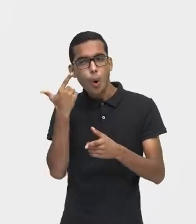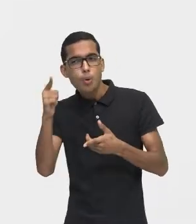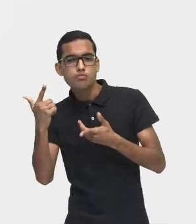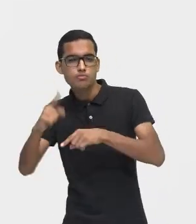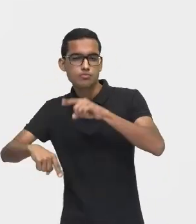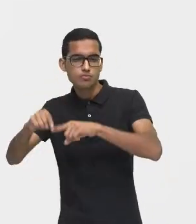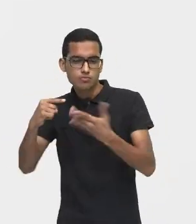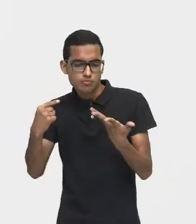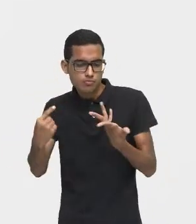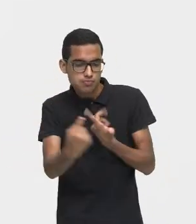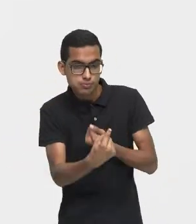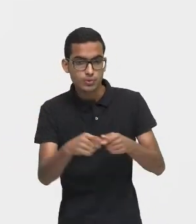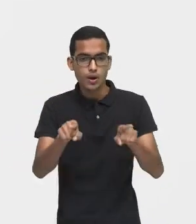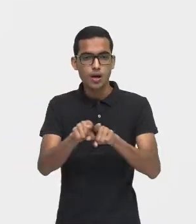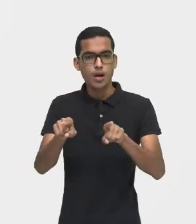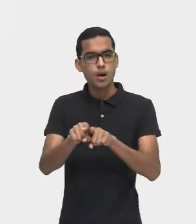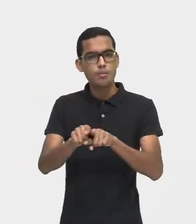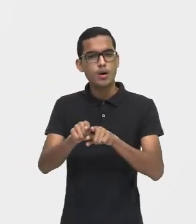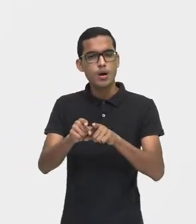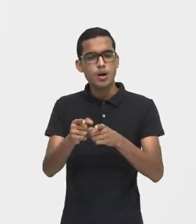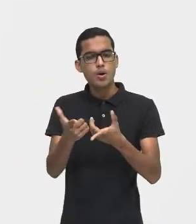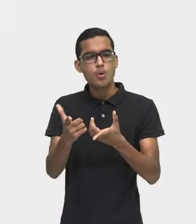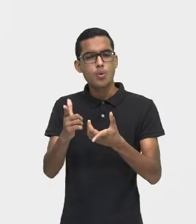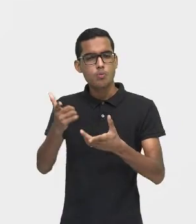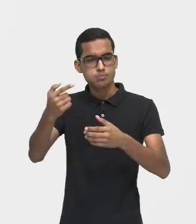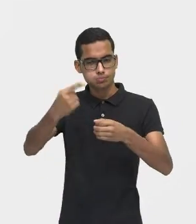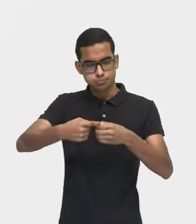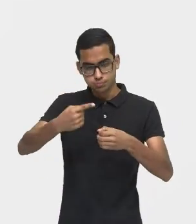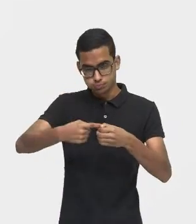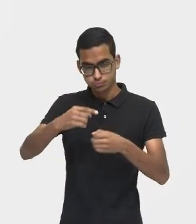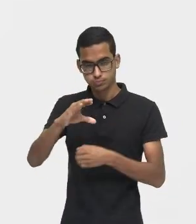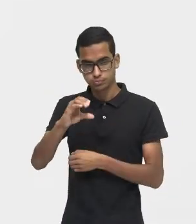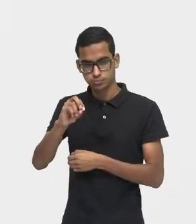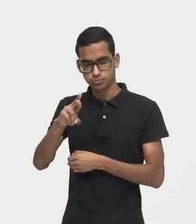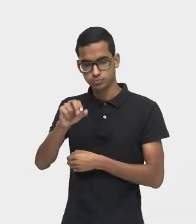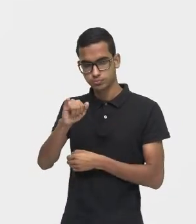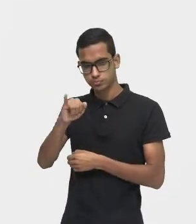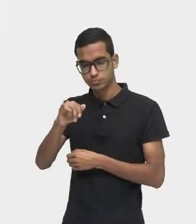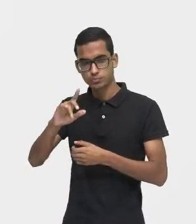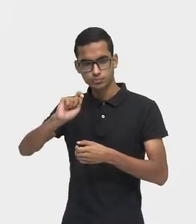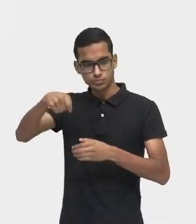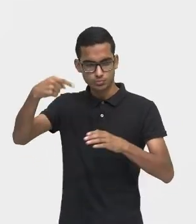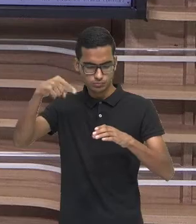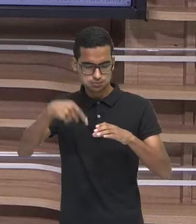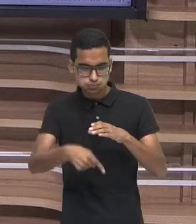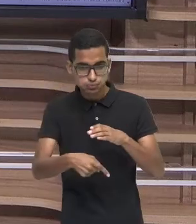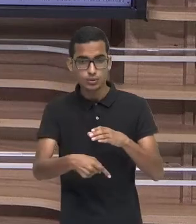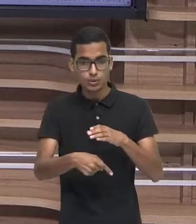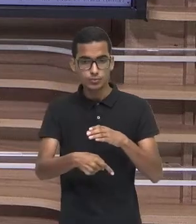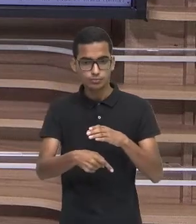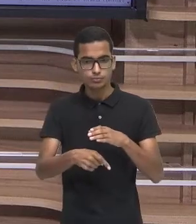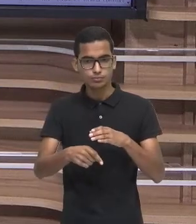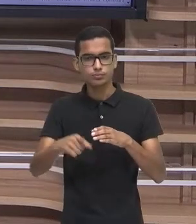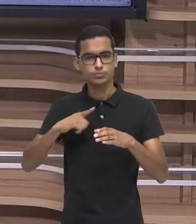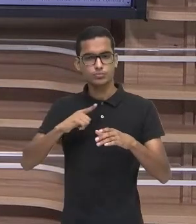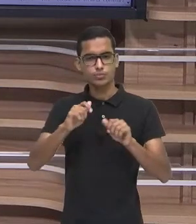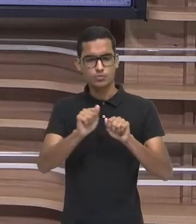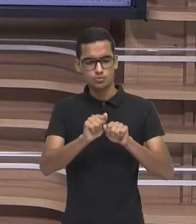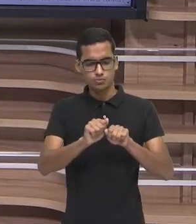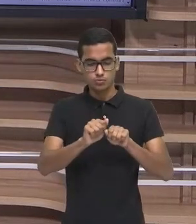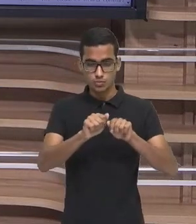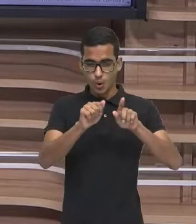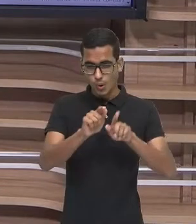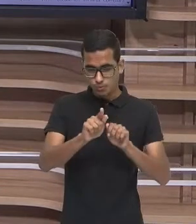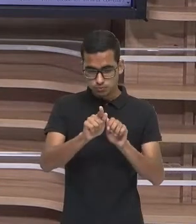em Coari, aqui no Amazonas, o gás e o petróleo vão ser os principais produtos que acabam sendo aí levados para outros lugares,